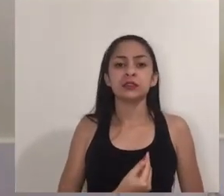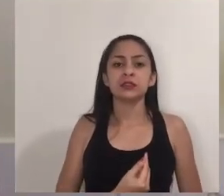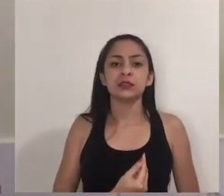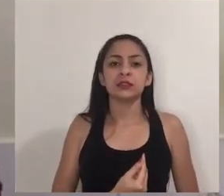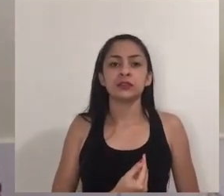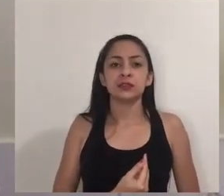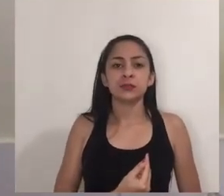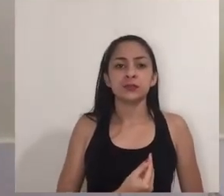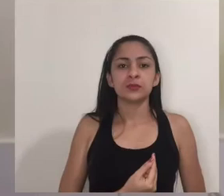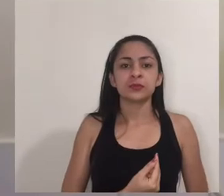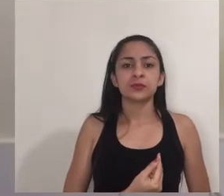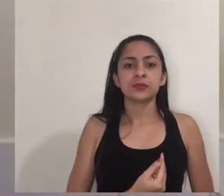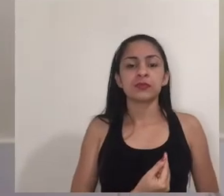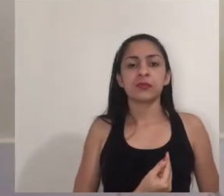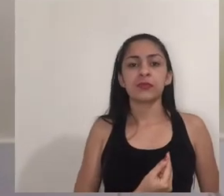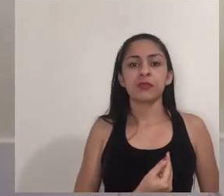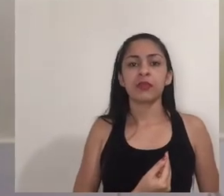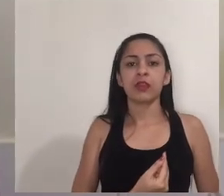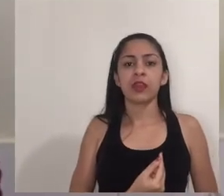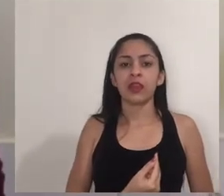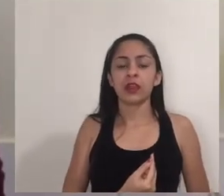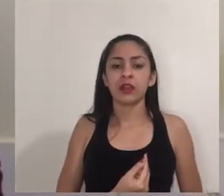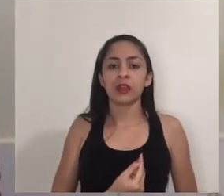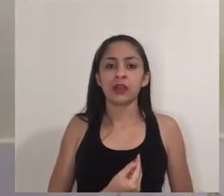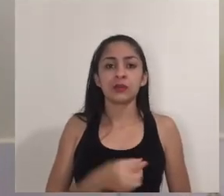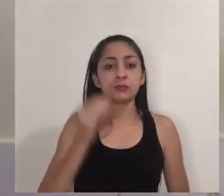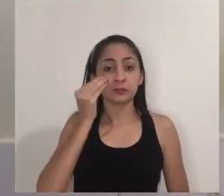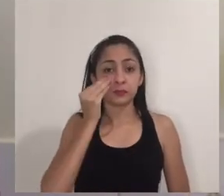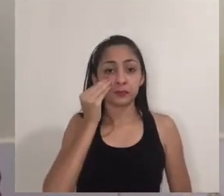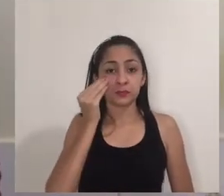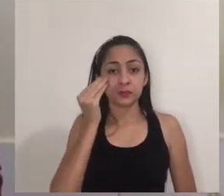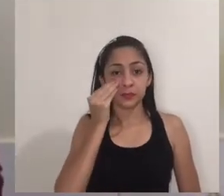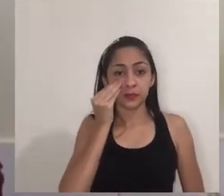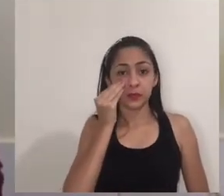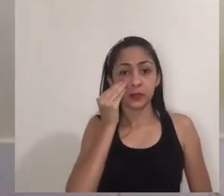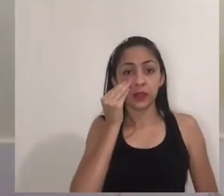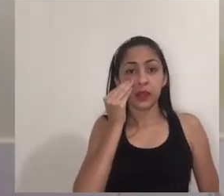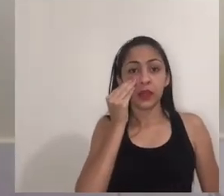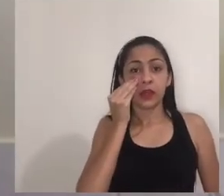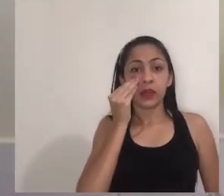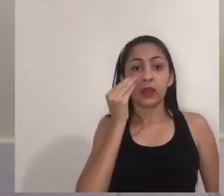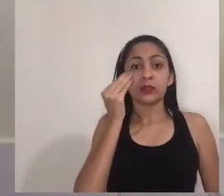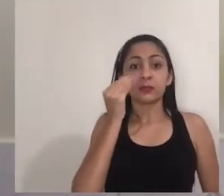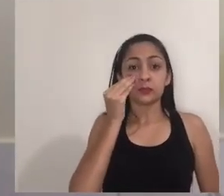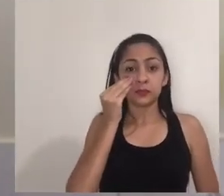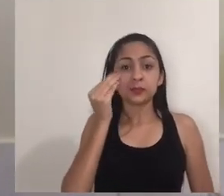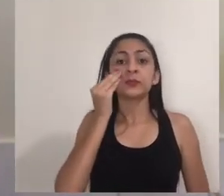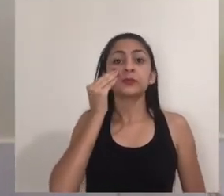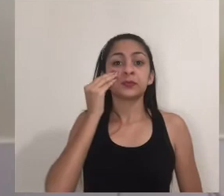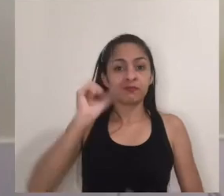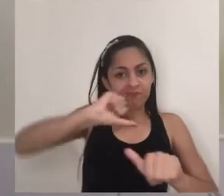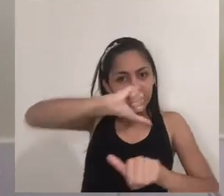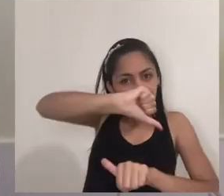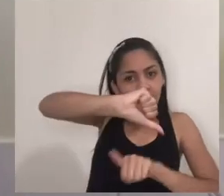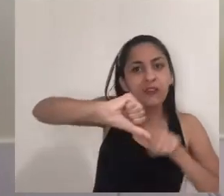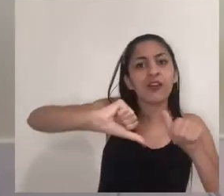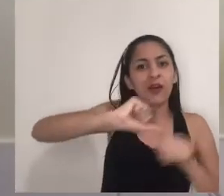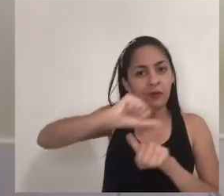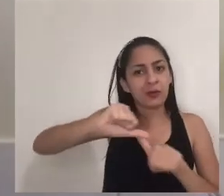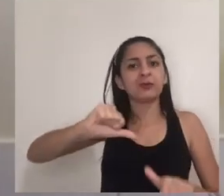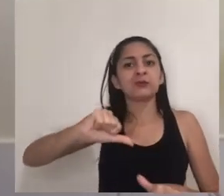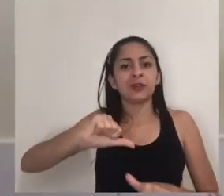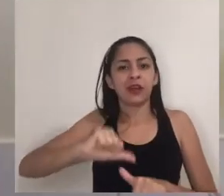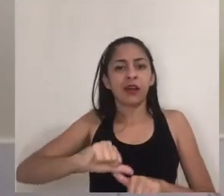como a palavra de Deus diz, que a perseverança, ela produz experiência. E é através da experiência que nós adquirimos